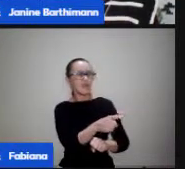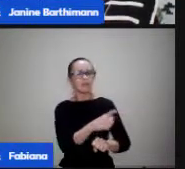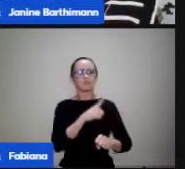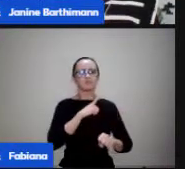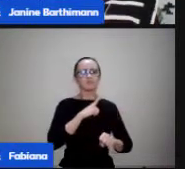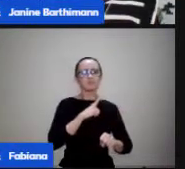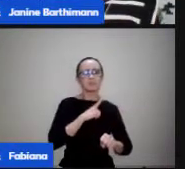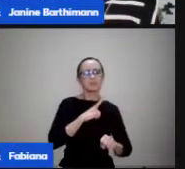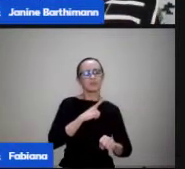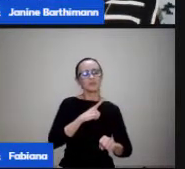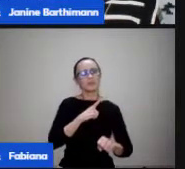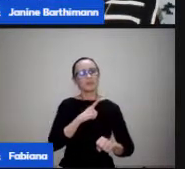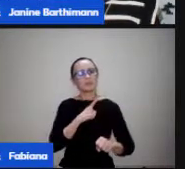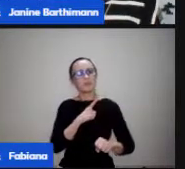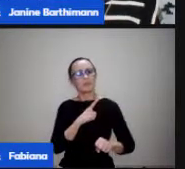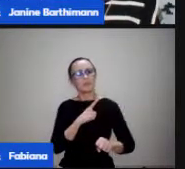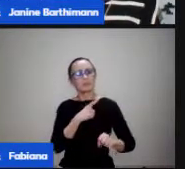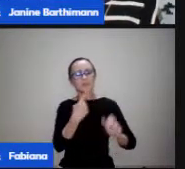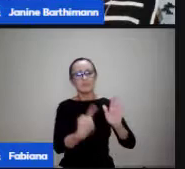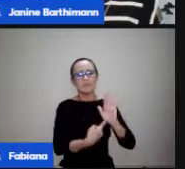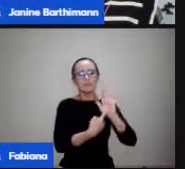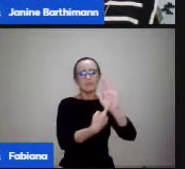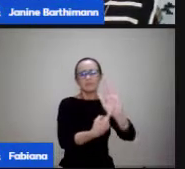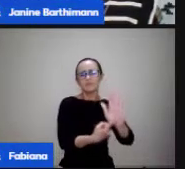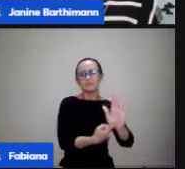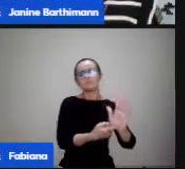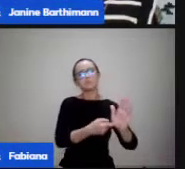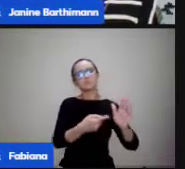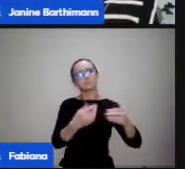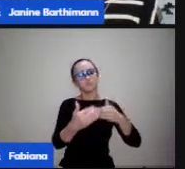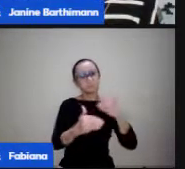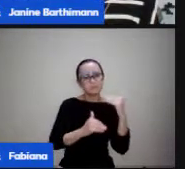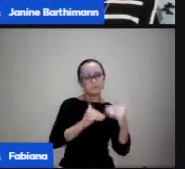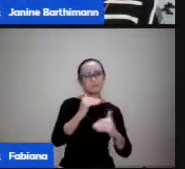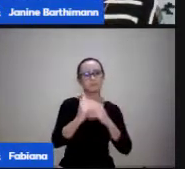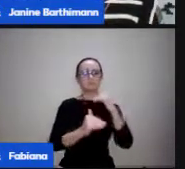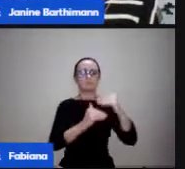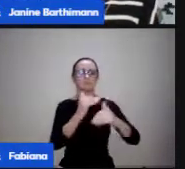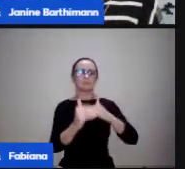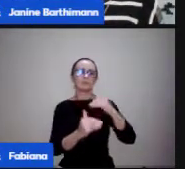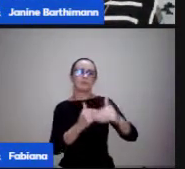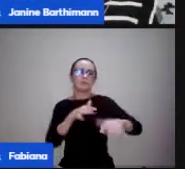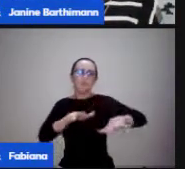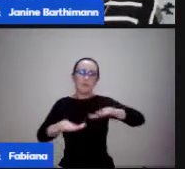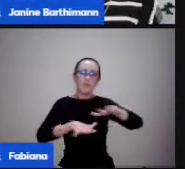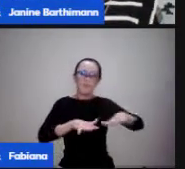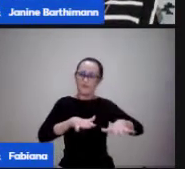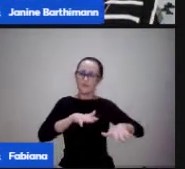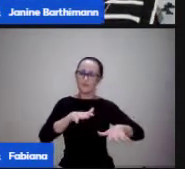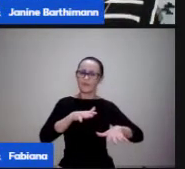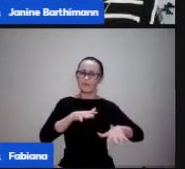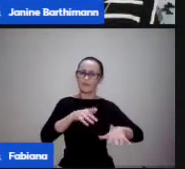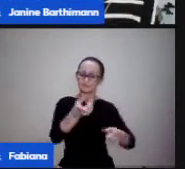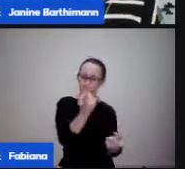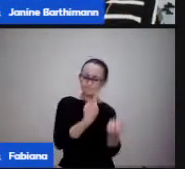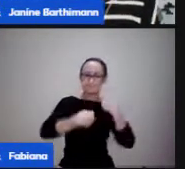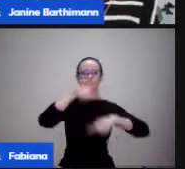momento é sempre o resultado precário e provisório de um movimento permanente de